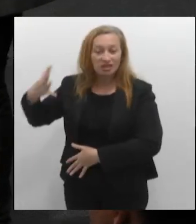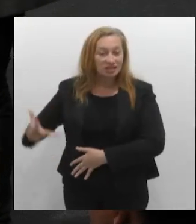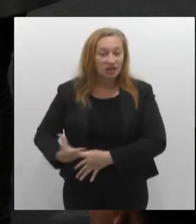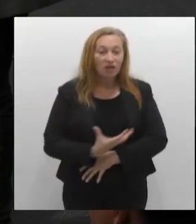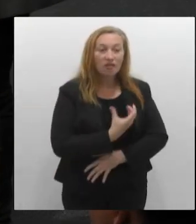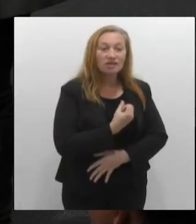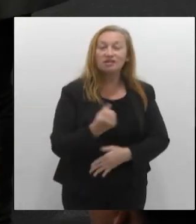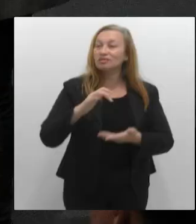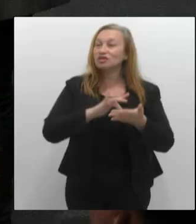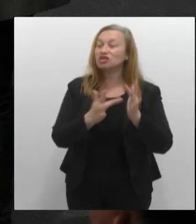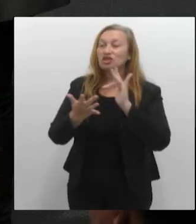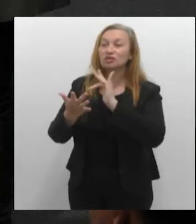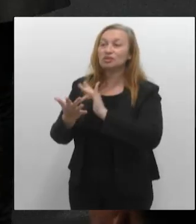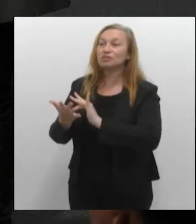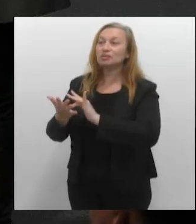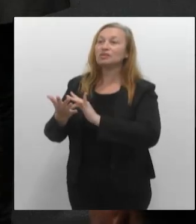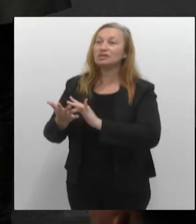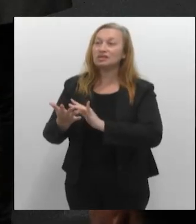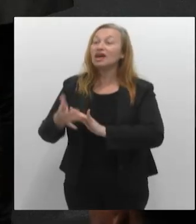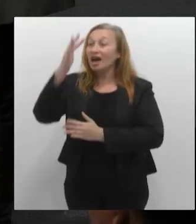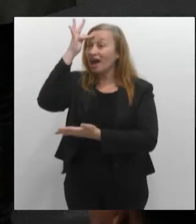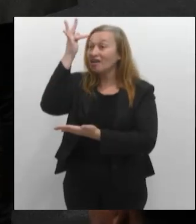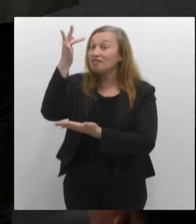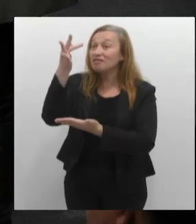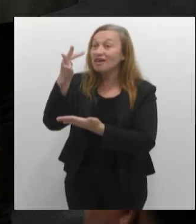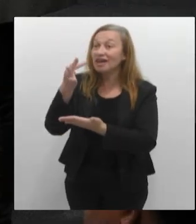Na prelazia a fé foi